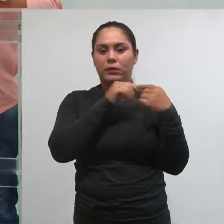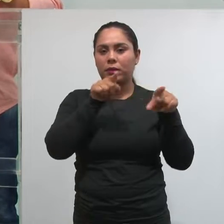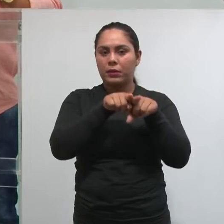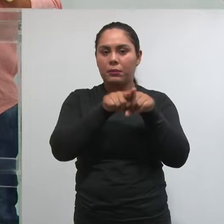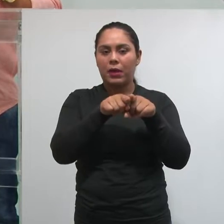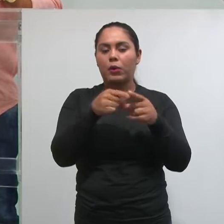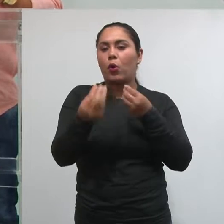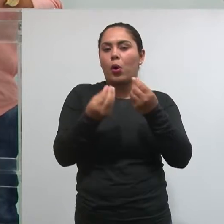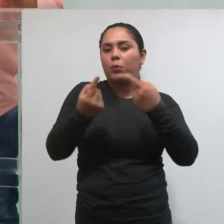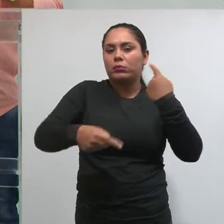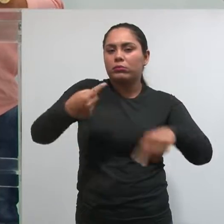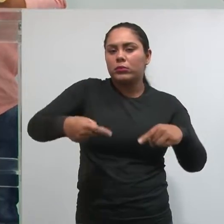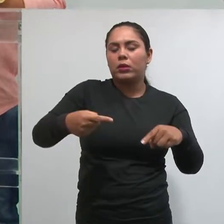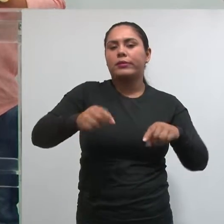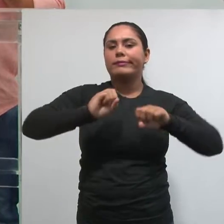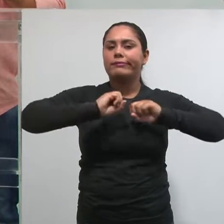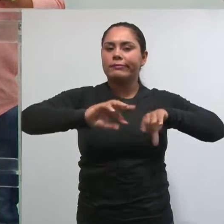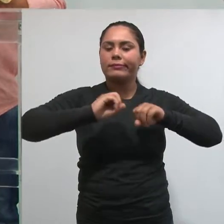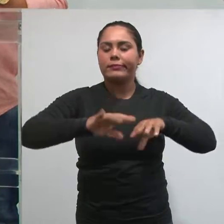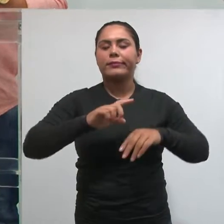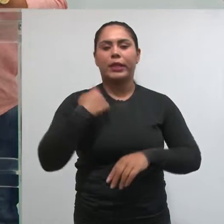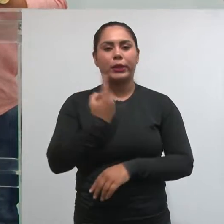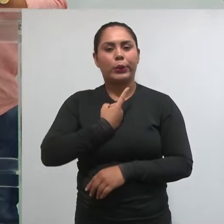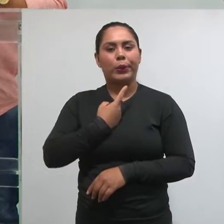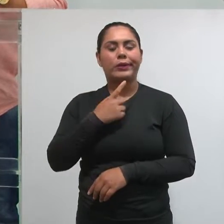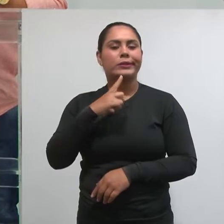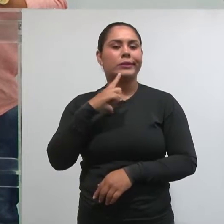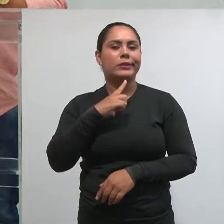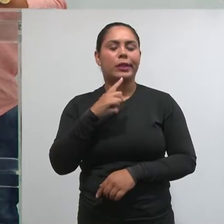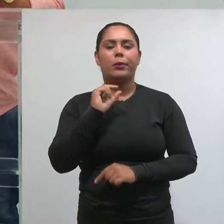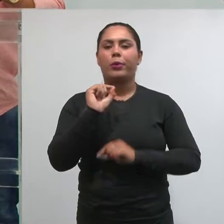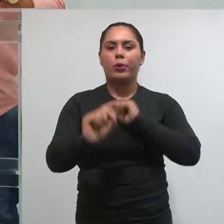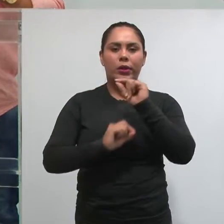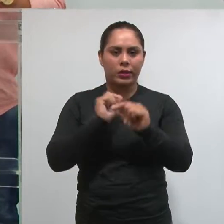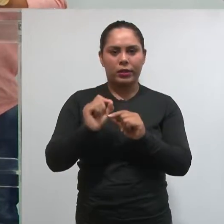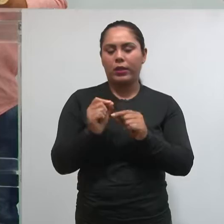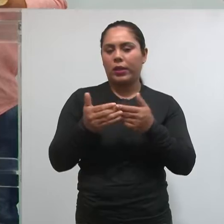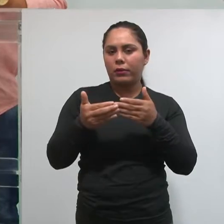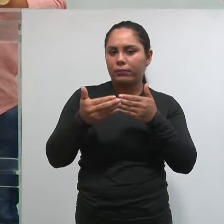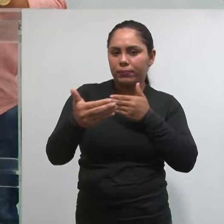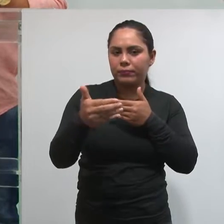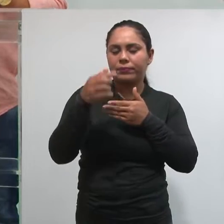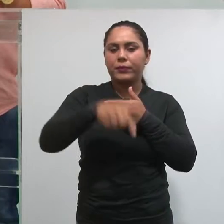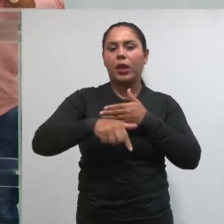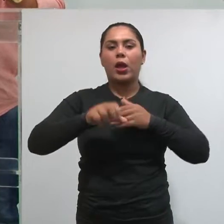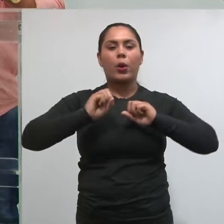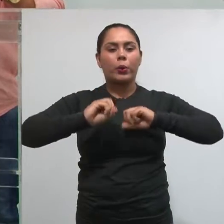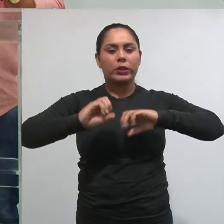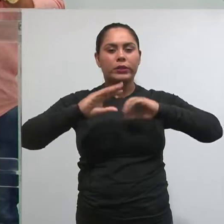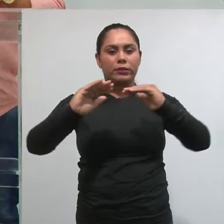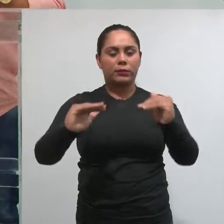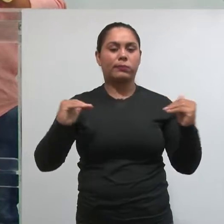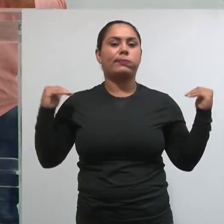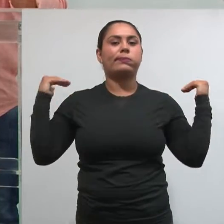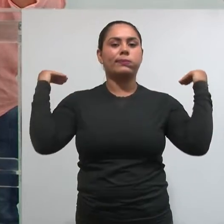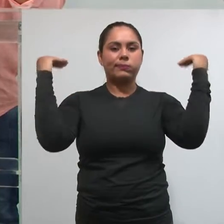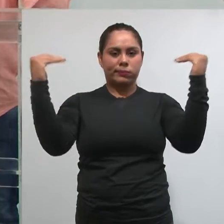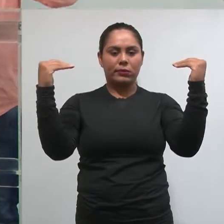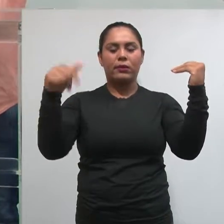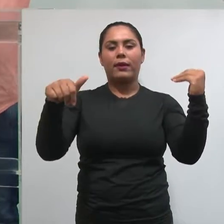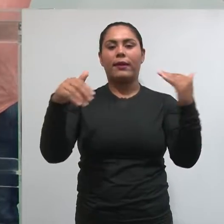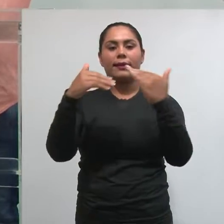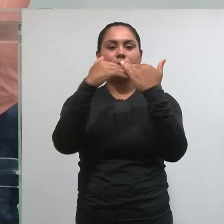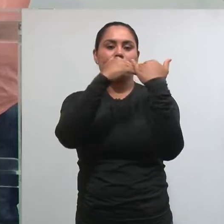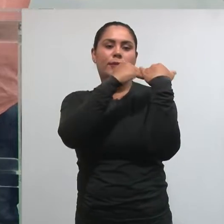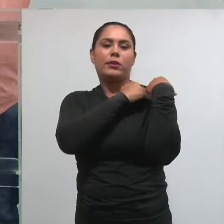política educacional. Então, nós temos como premissa que o ensino superior ele está de